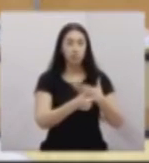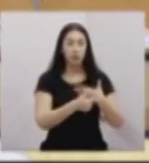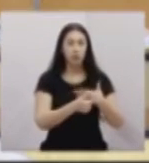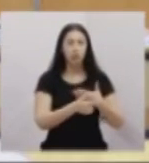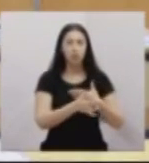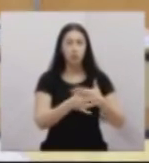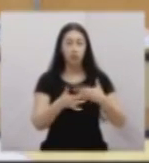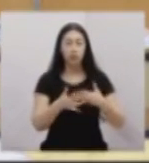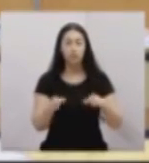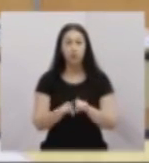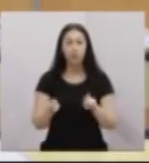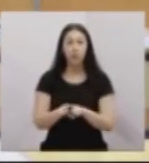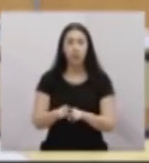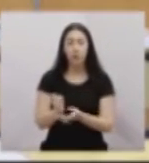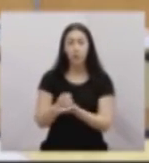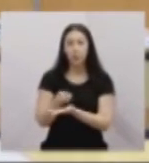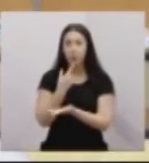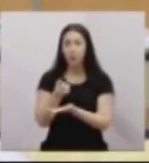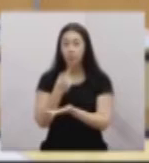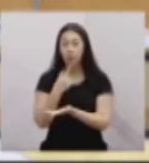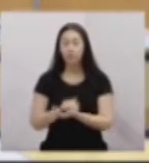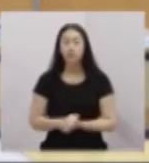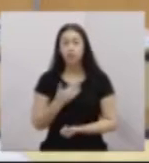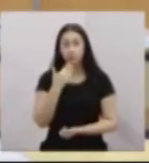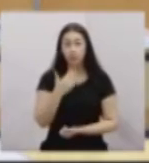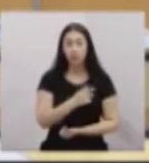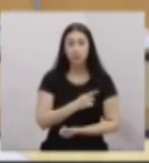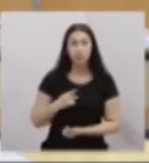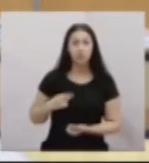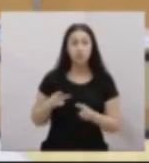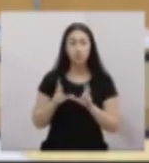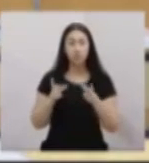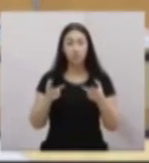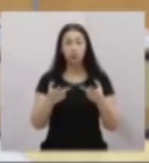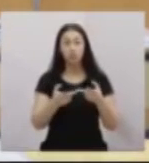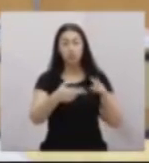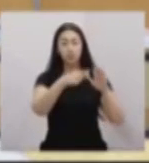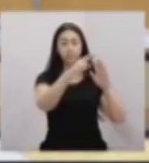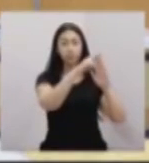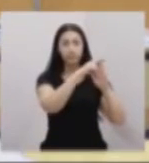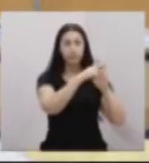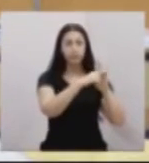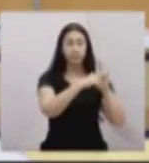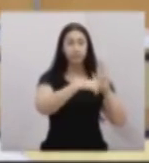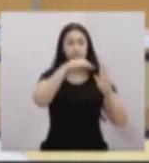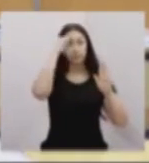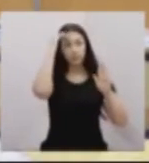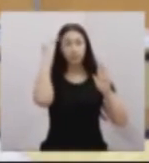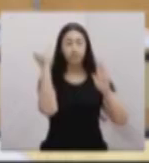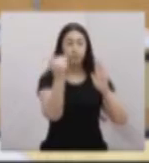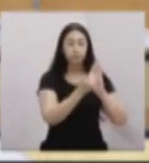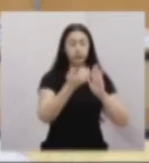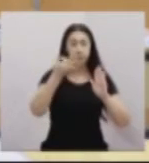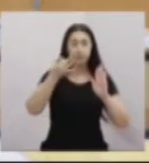Farmácia Popular. Requeremos ao excelentíssimo senhor presidente dessa casa, ouvido e aprovado pelo egrégio plenário,